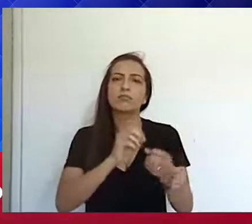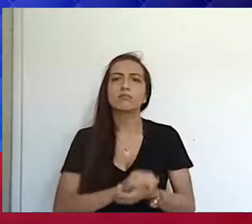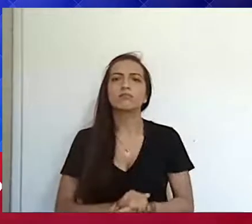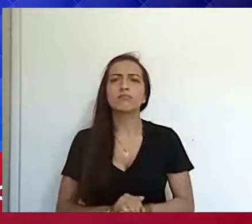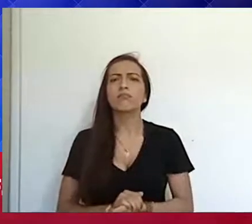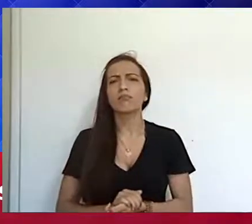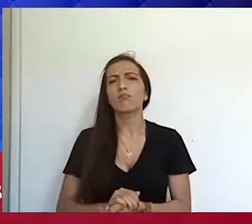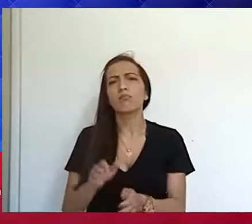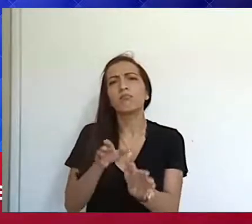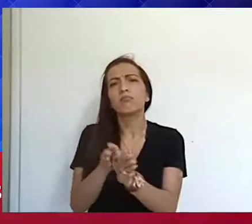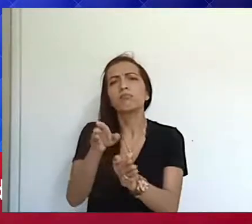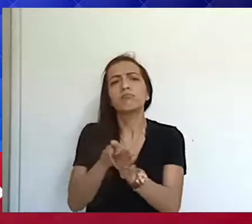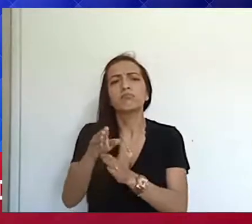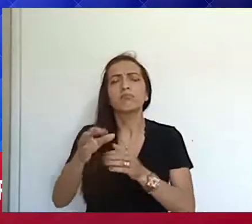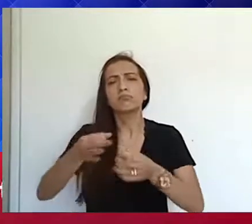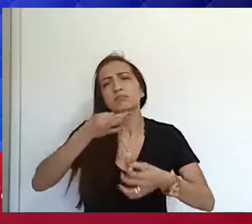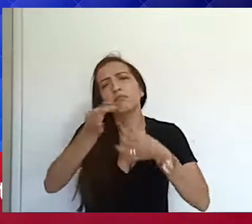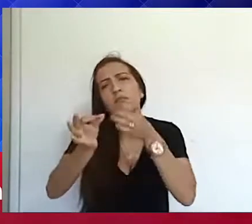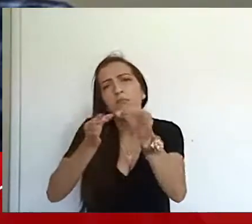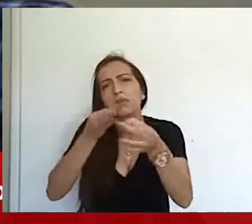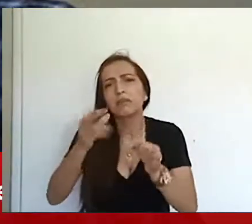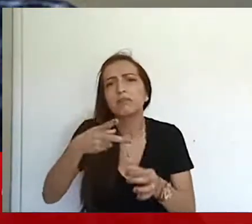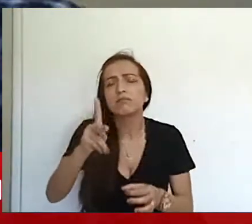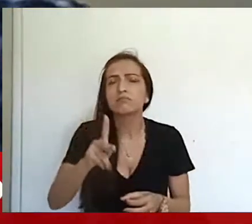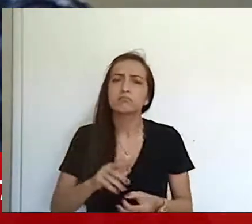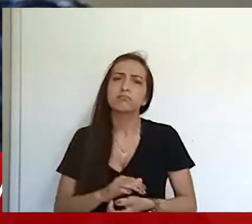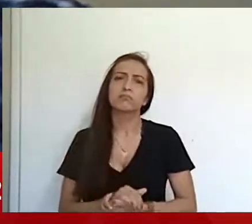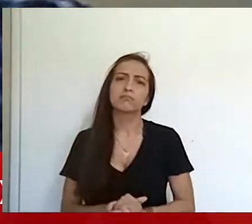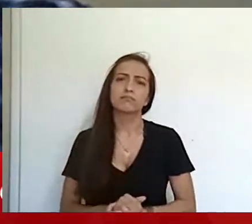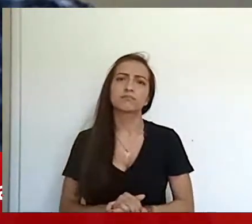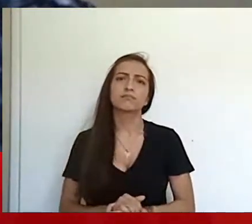para o ensino na educação do campo?